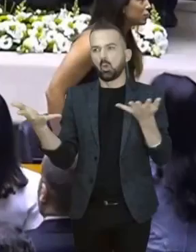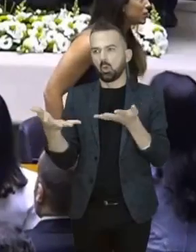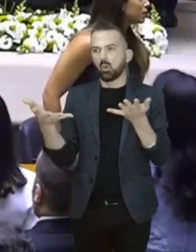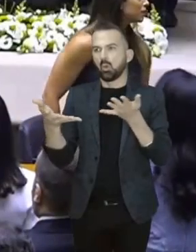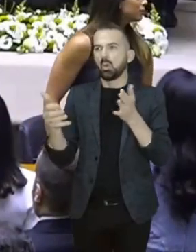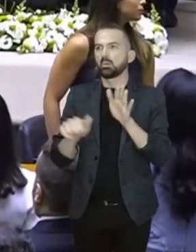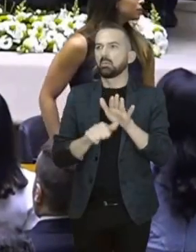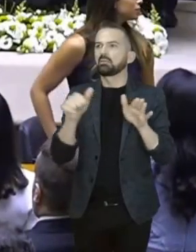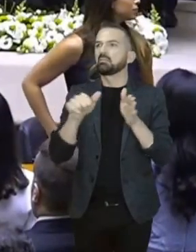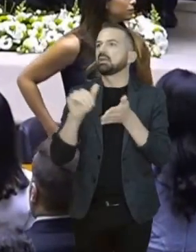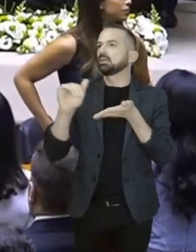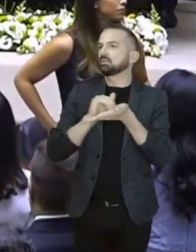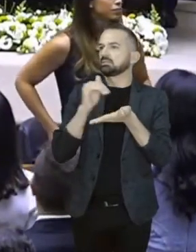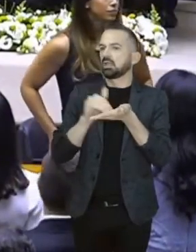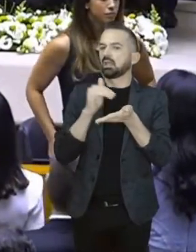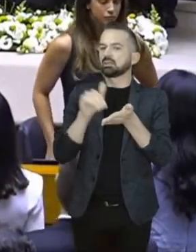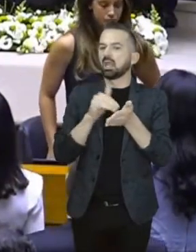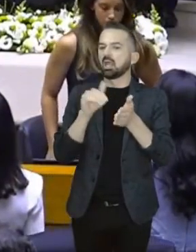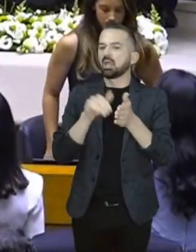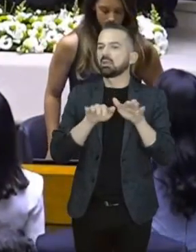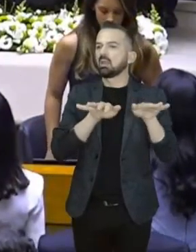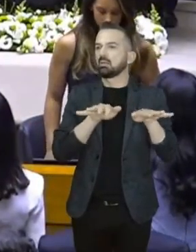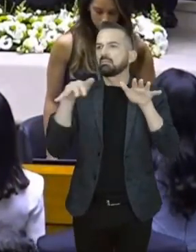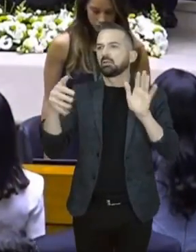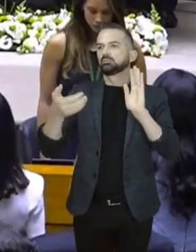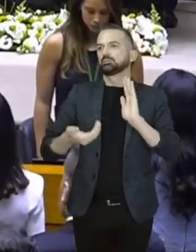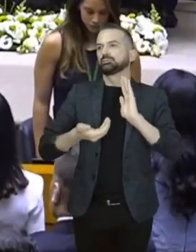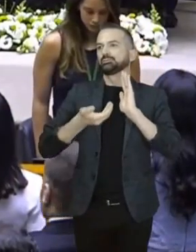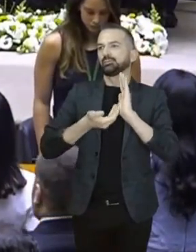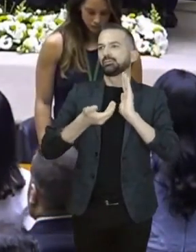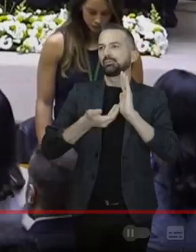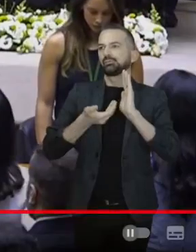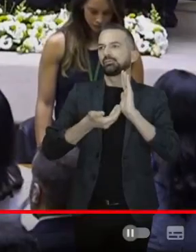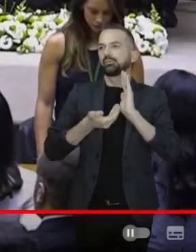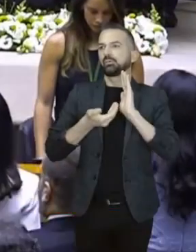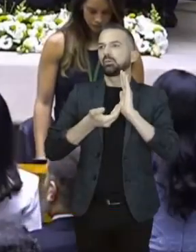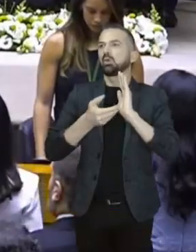mesa do Congresso Nacional, deputado Luciano Bivar, que procederá à leitura.